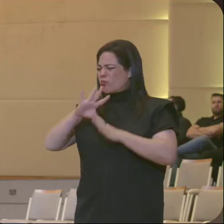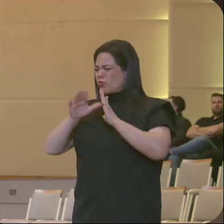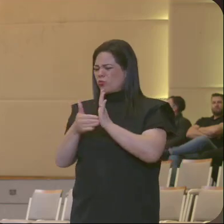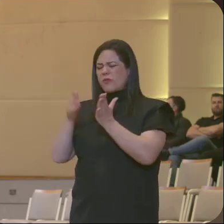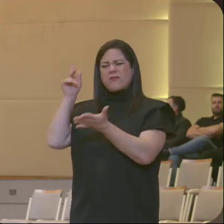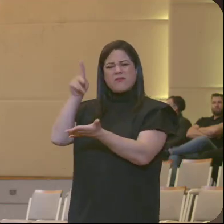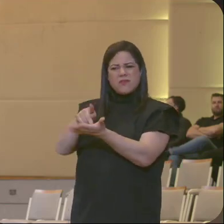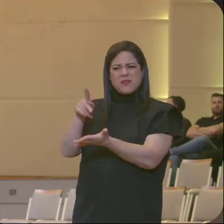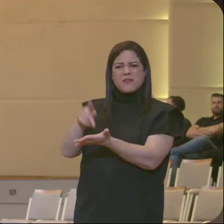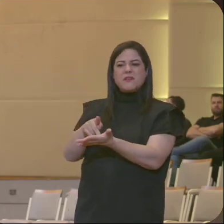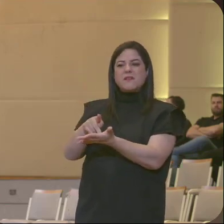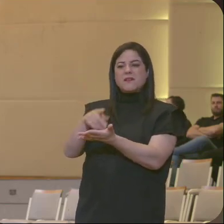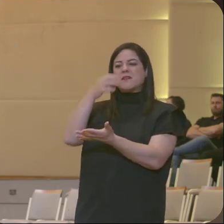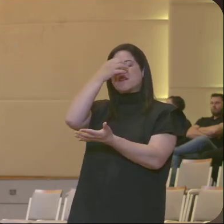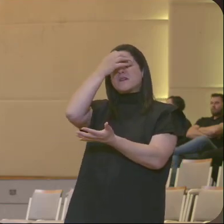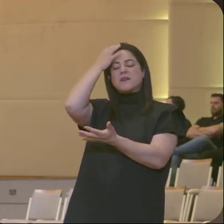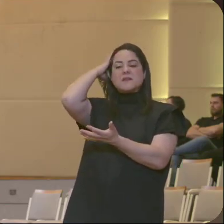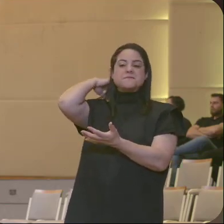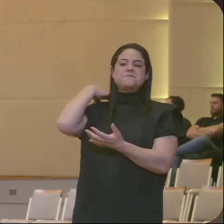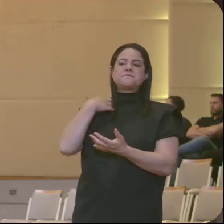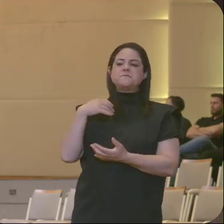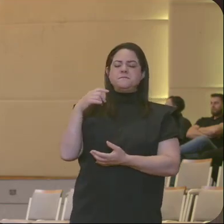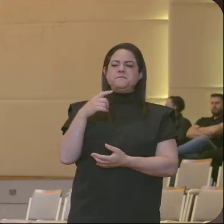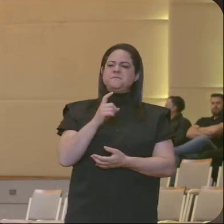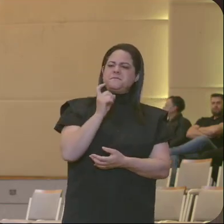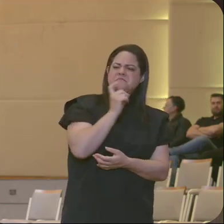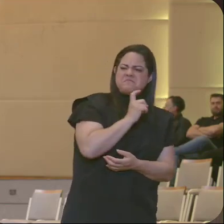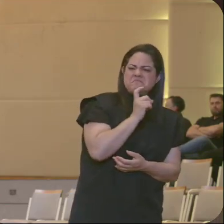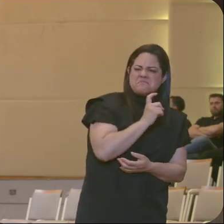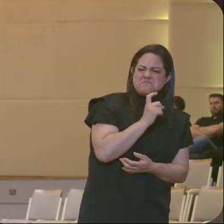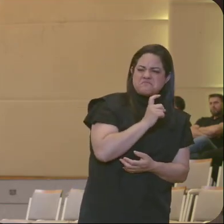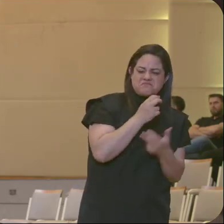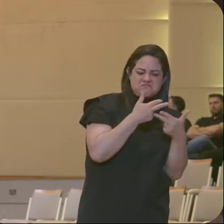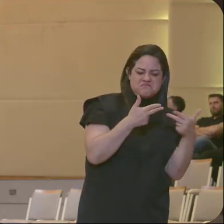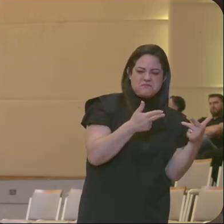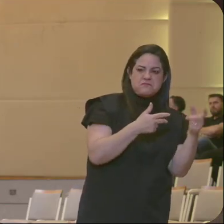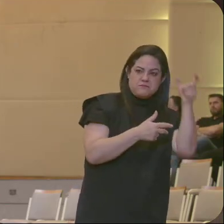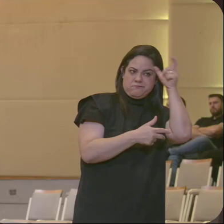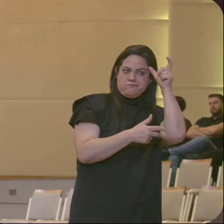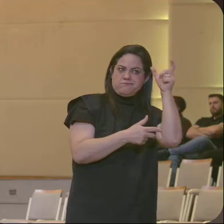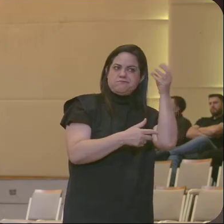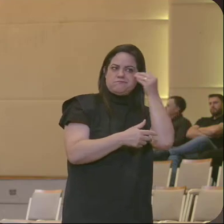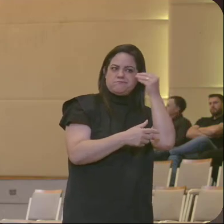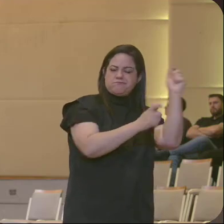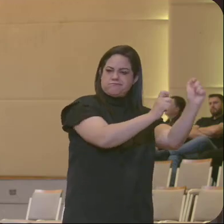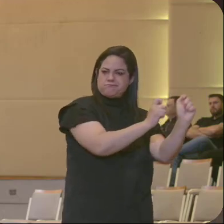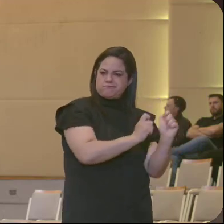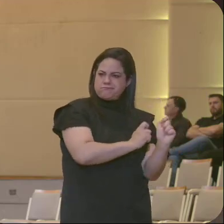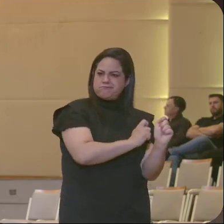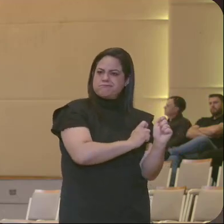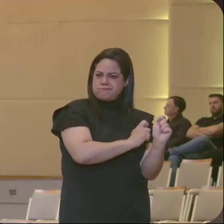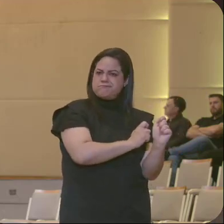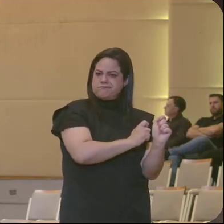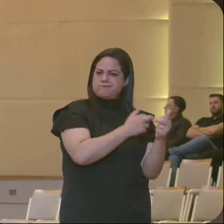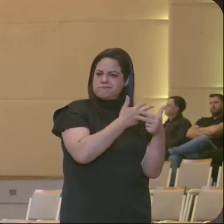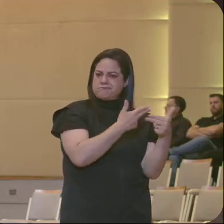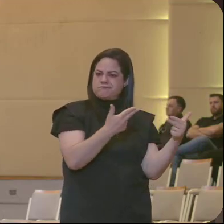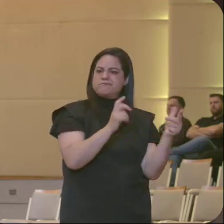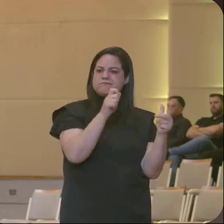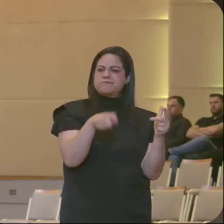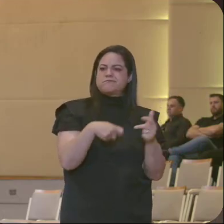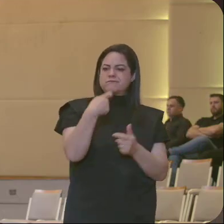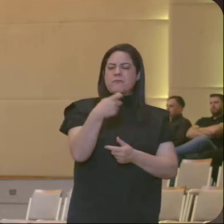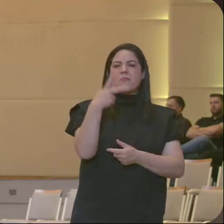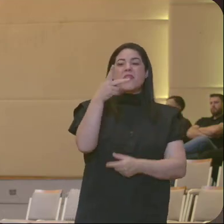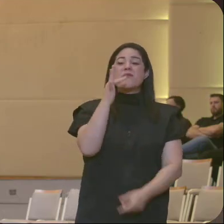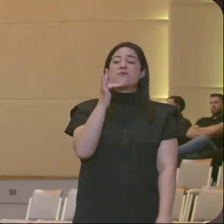verdadeiro. Troque as mentiras que muitas vezes o inimigo ou as suas feridas estão colocando no seu coração com relação ao